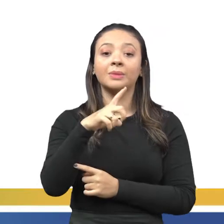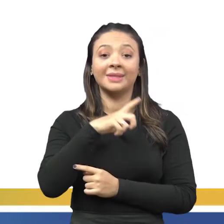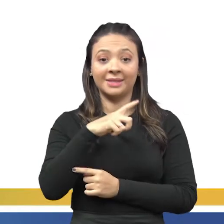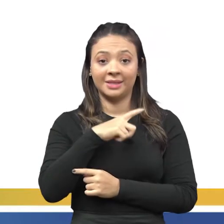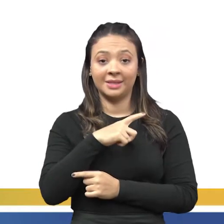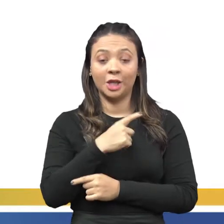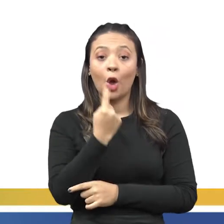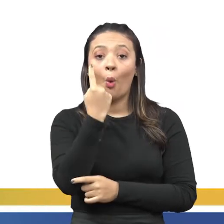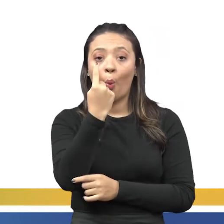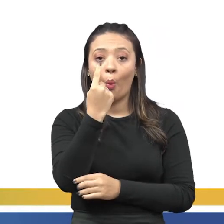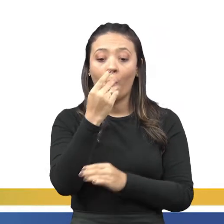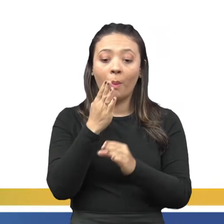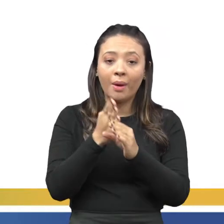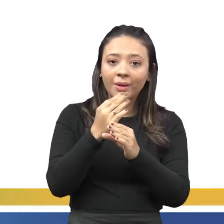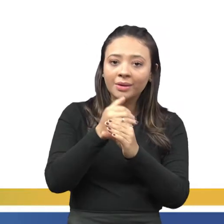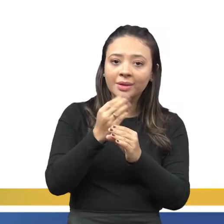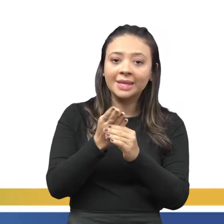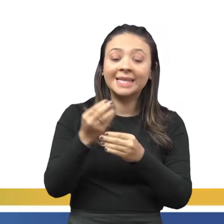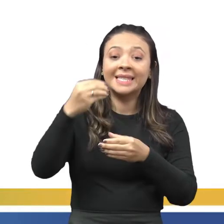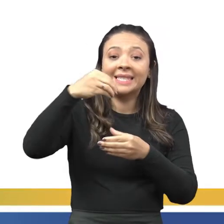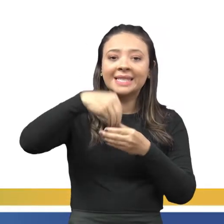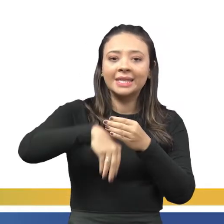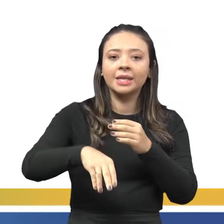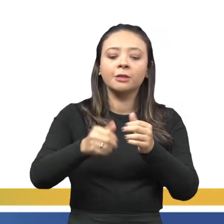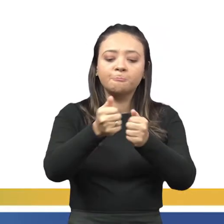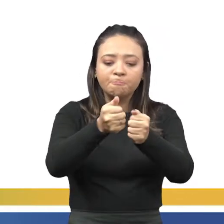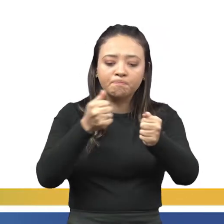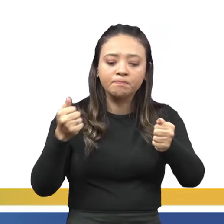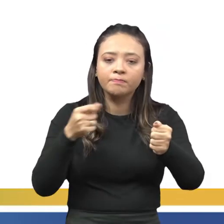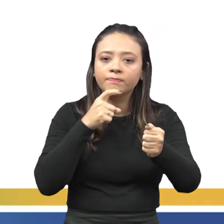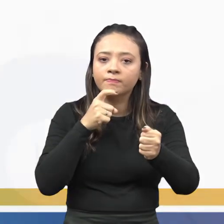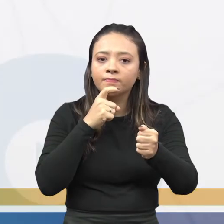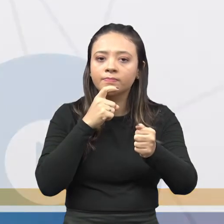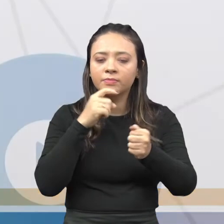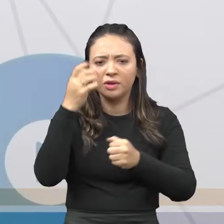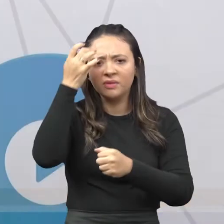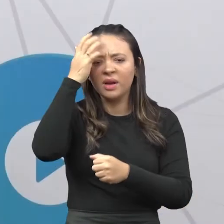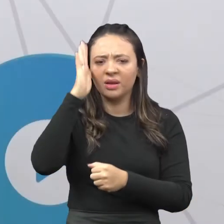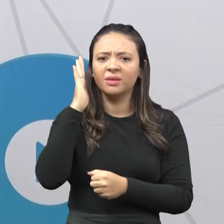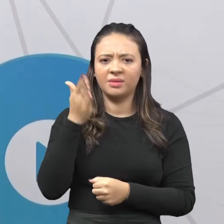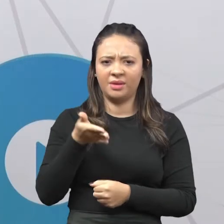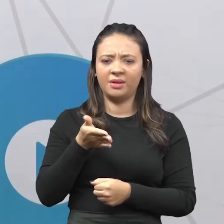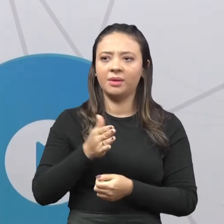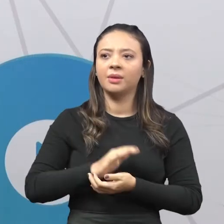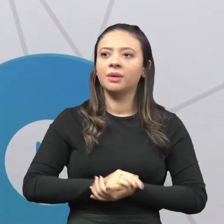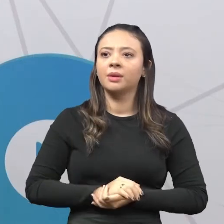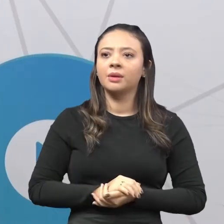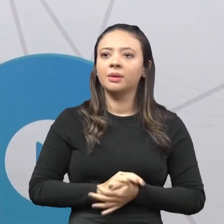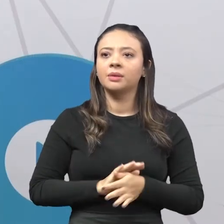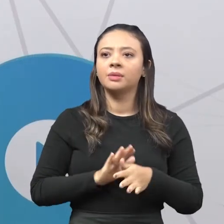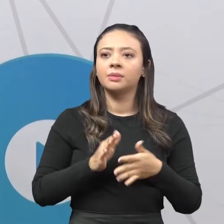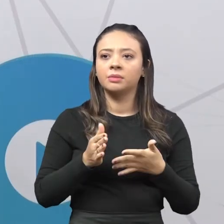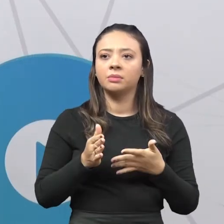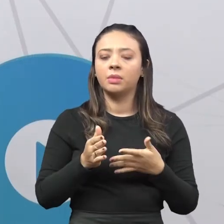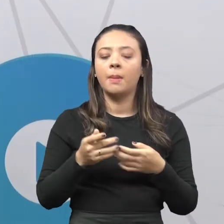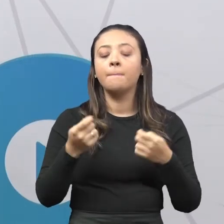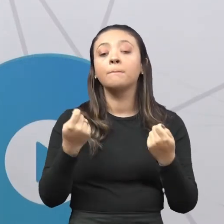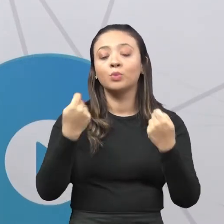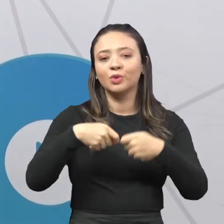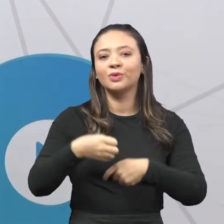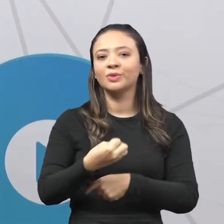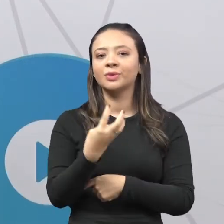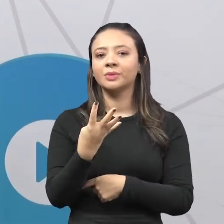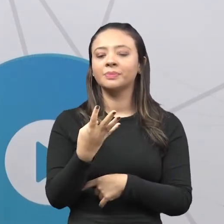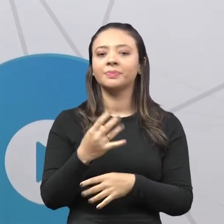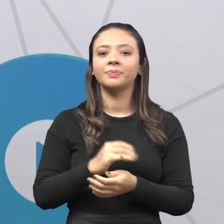uma batata na geladeira. Ok, pessoal? Bem tranquilo nessa questão dos substantivos contáveis, os